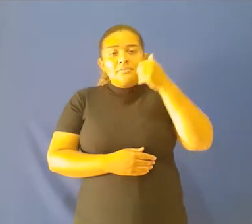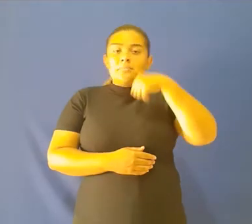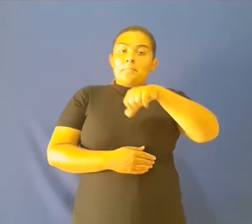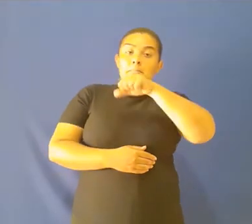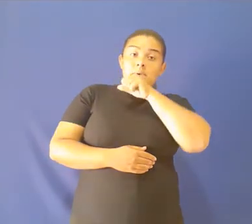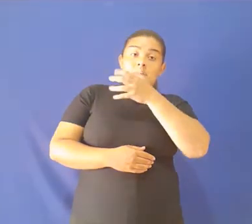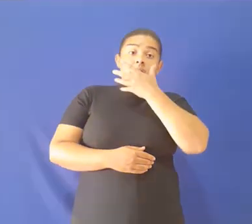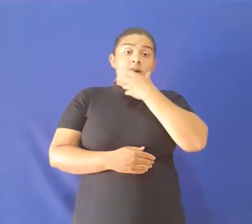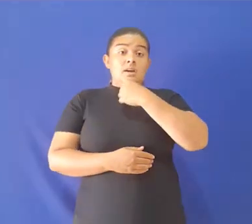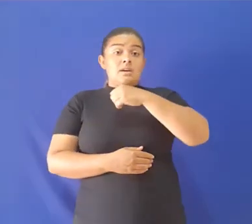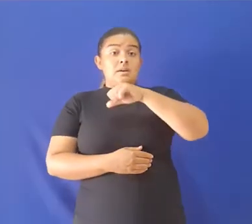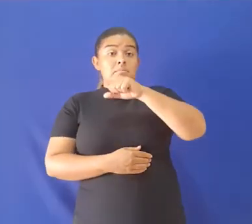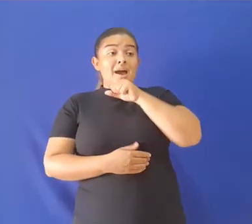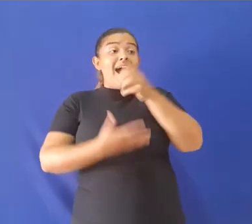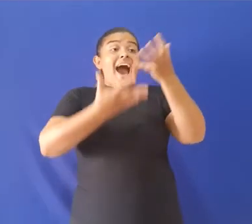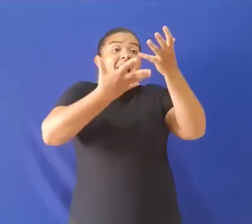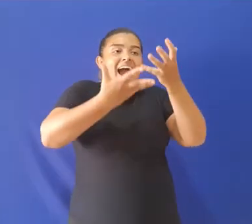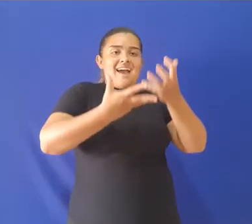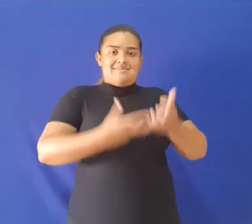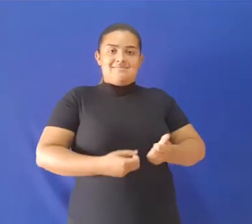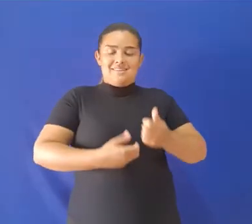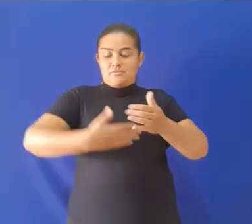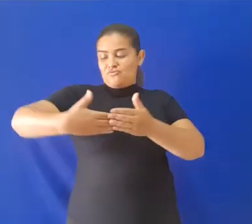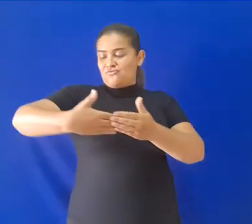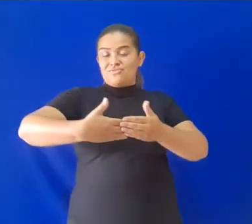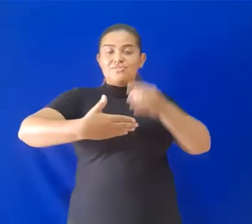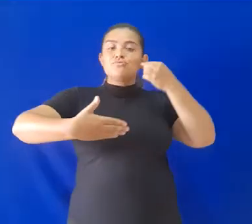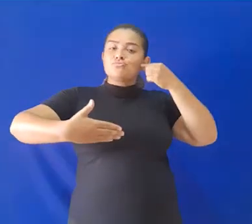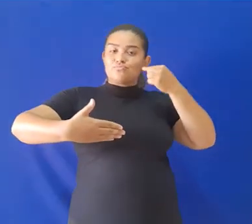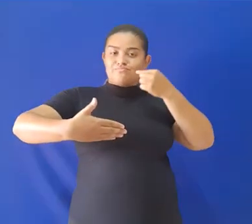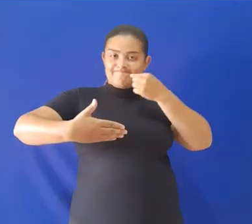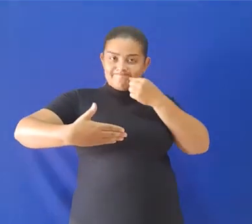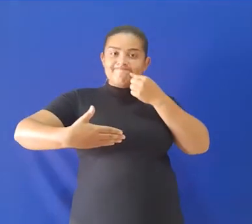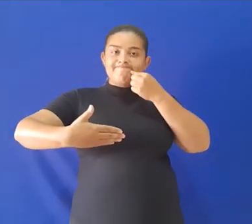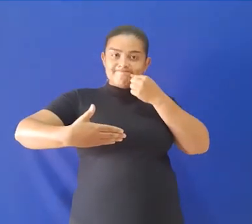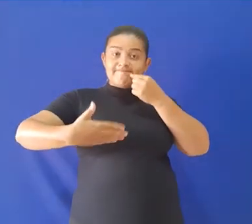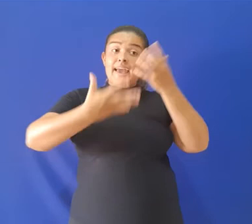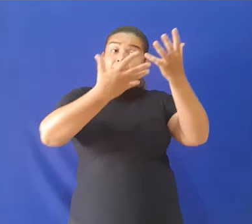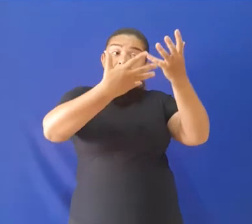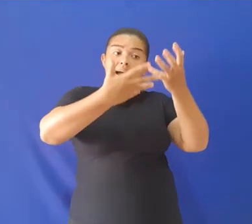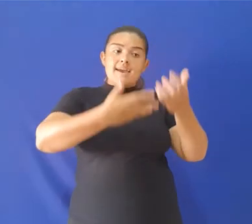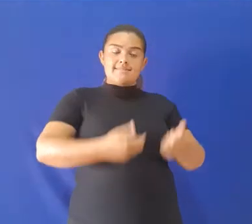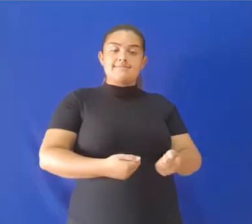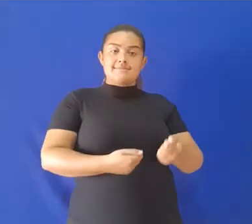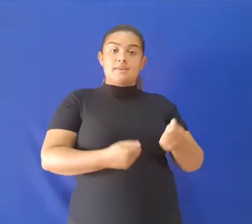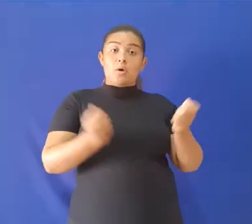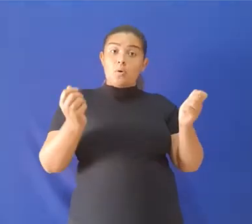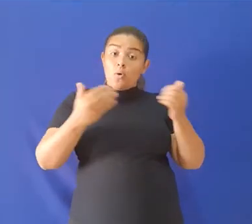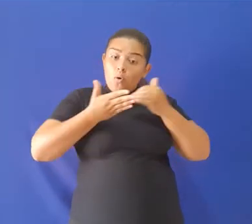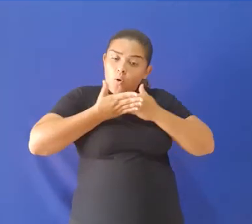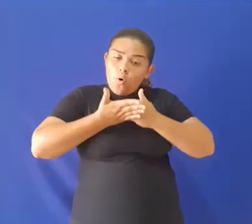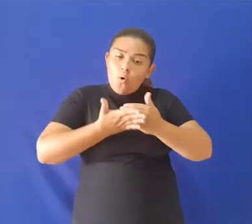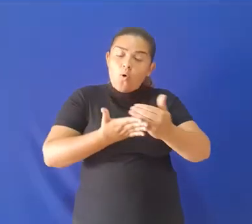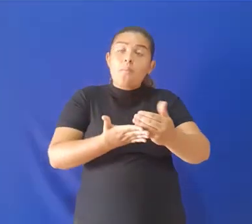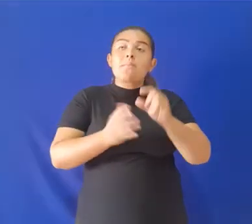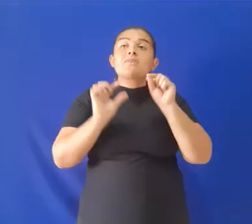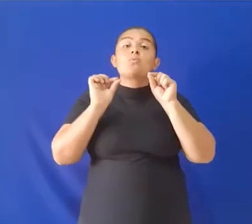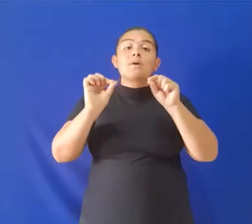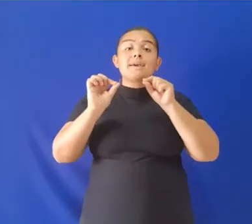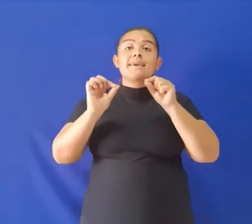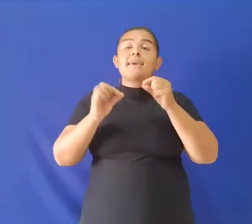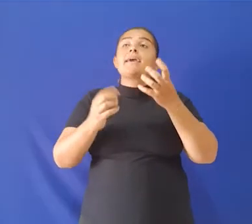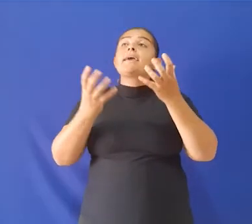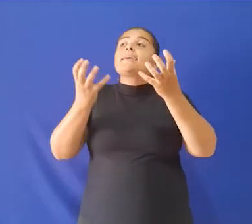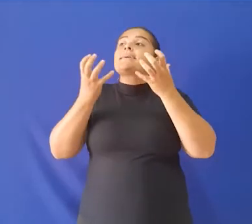e demora um tempo para esse casal digerir, aí sim vem a aceitação. Com a aceitação,